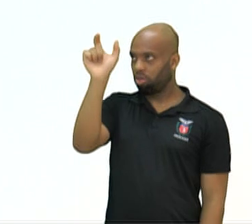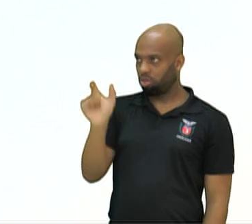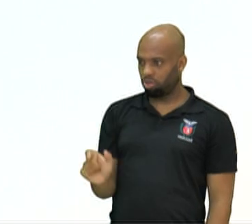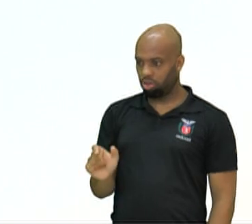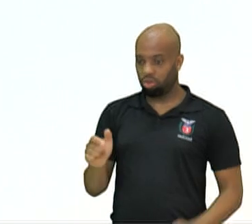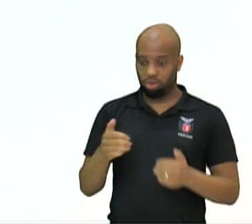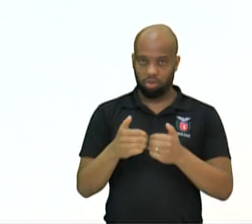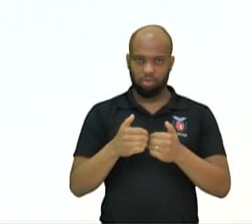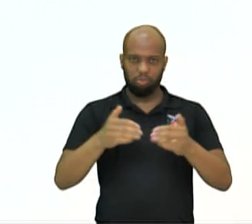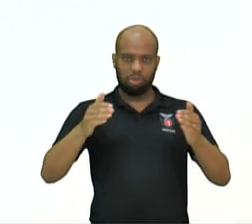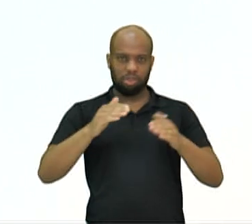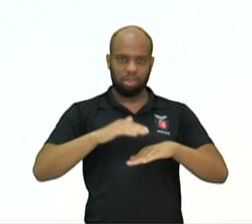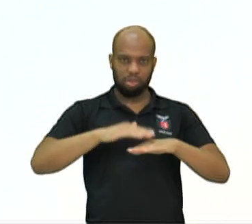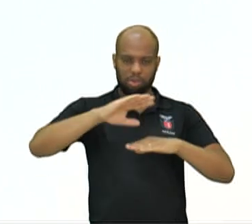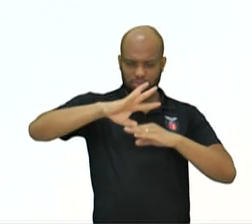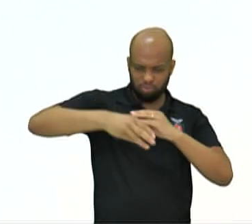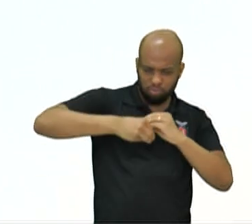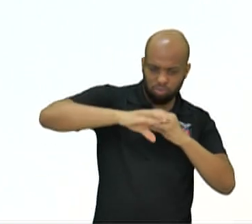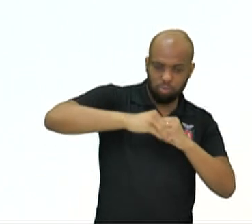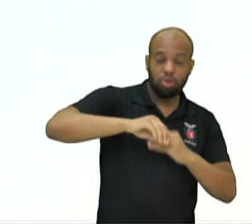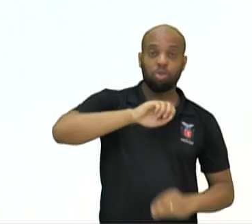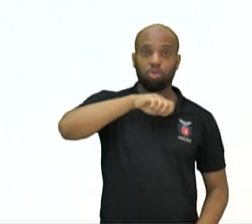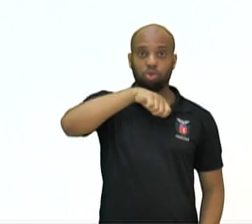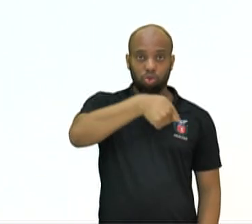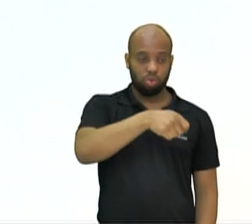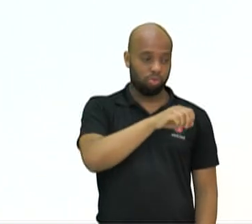conhecimento sobre aposto e vocativo.